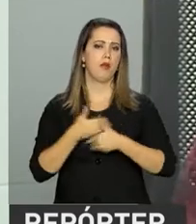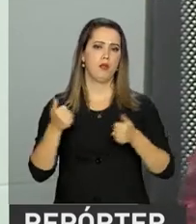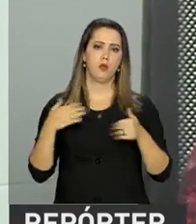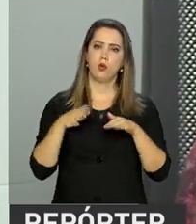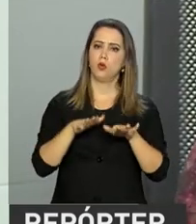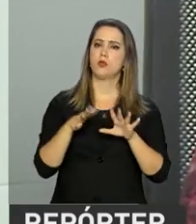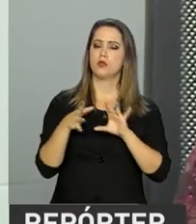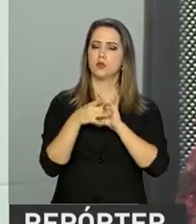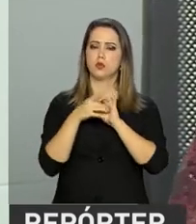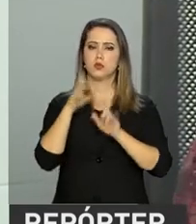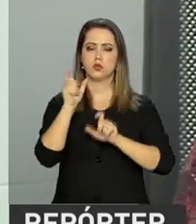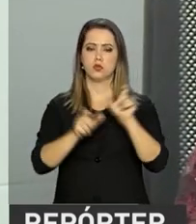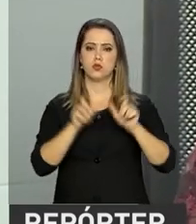total de todo o povo